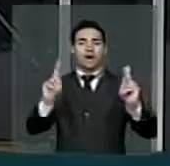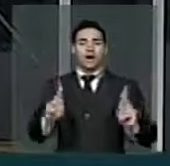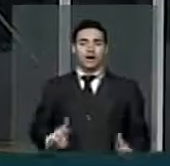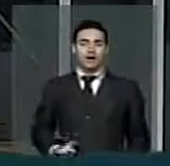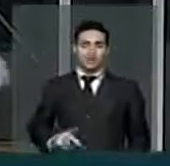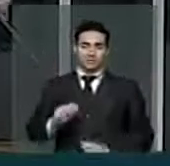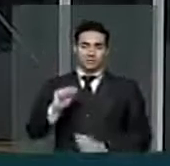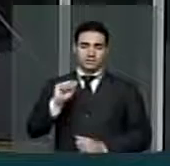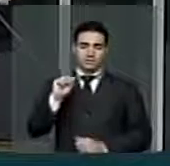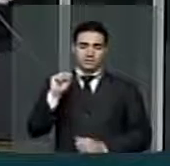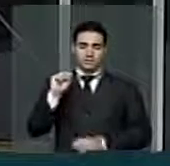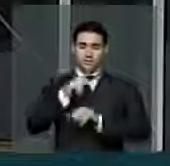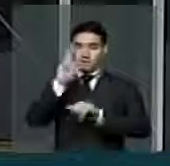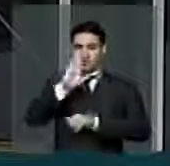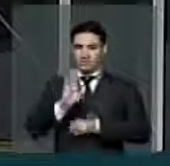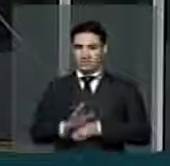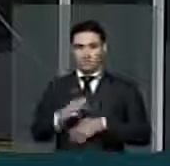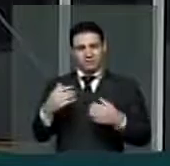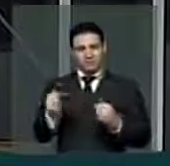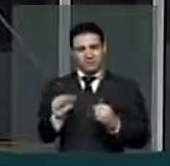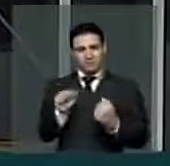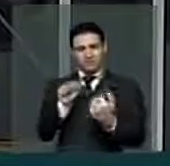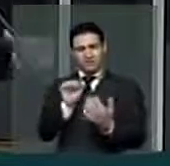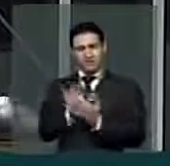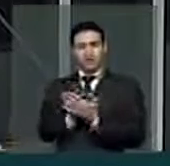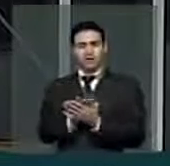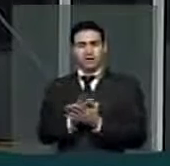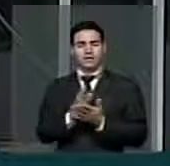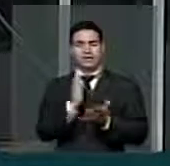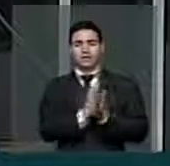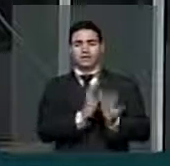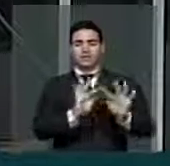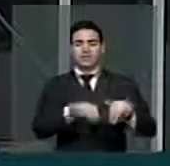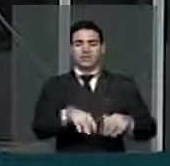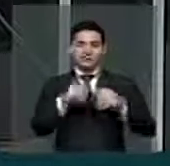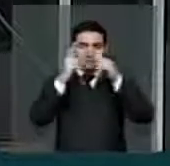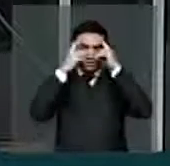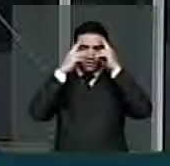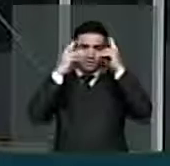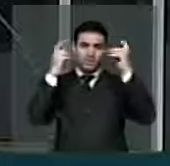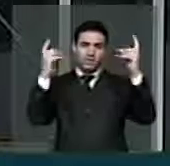país, enfrentemos e derrotemos a violência